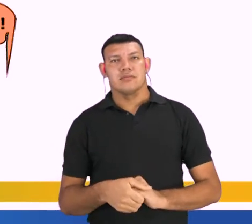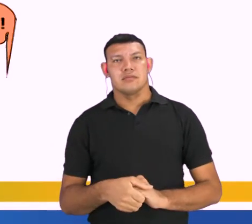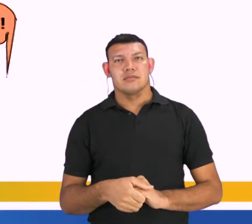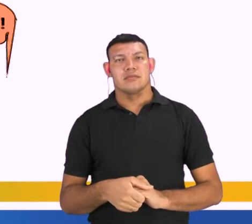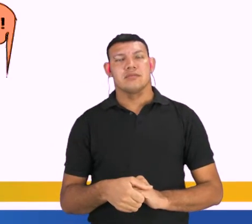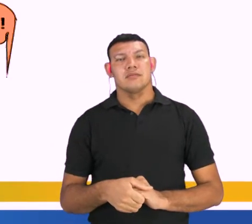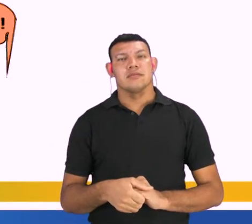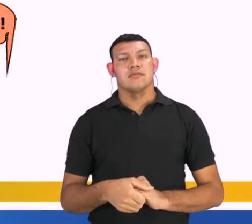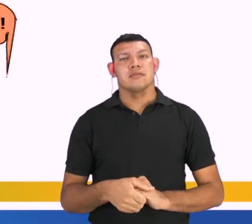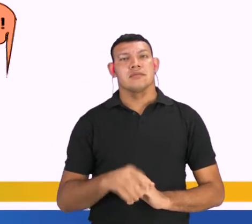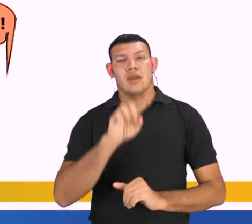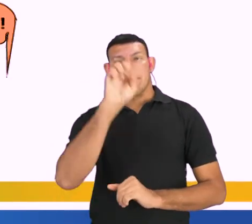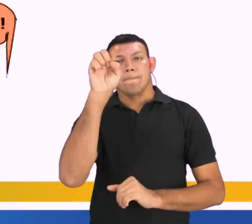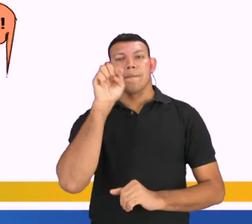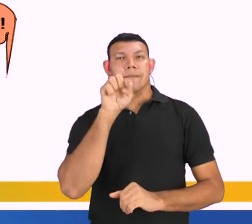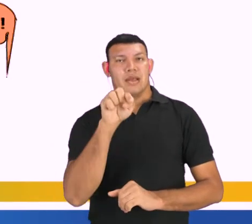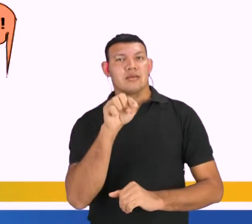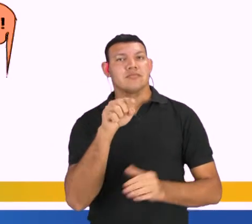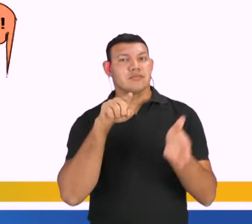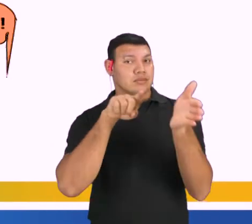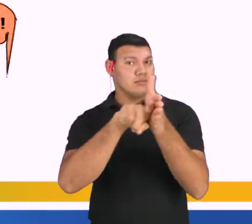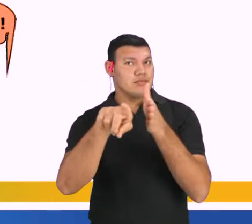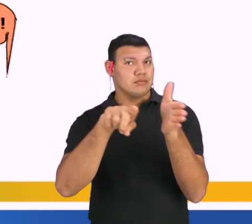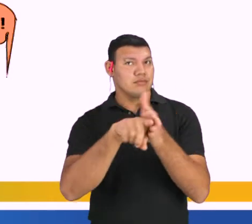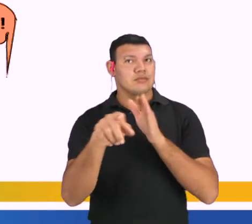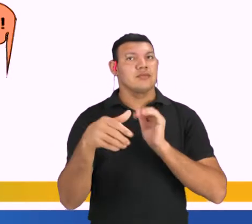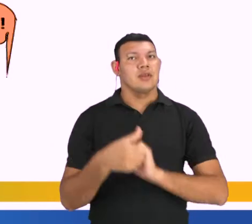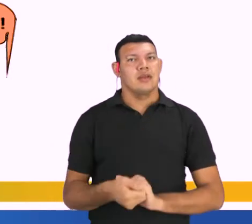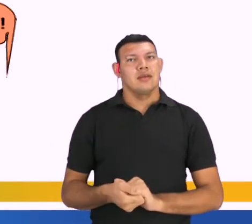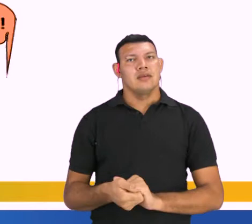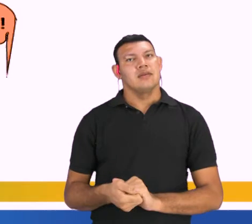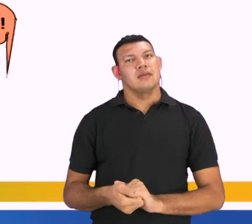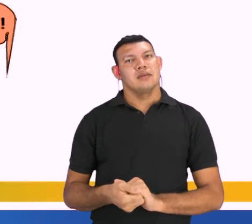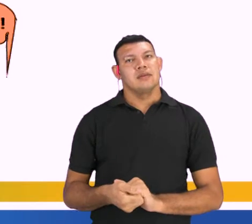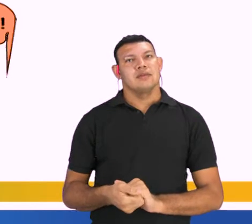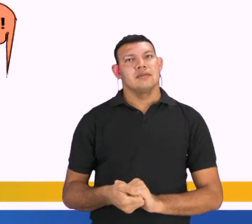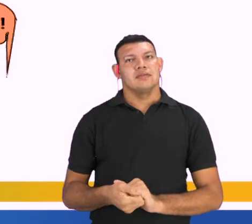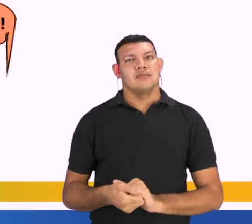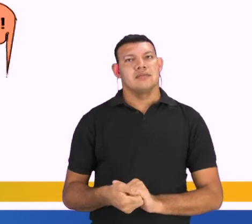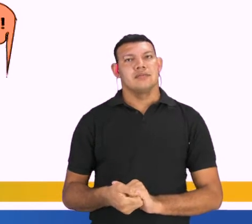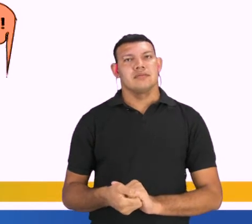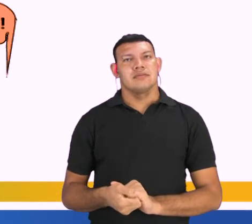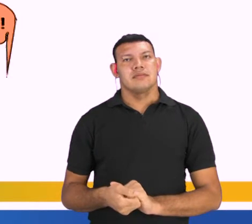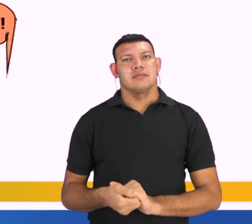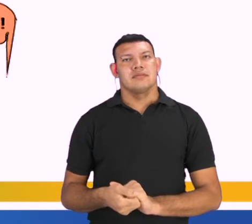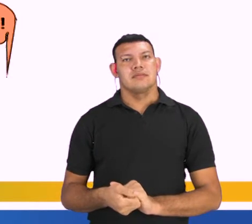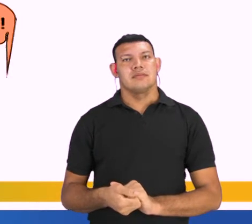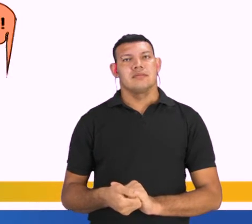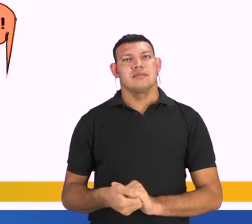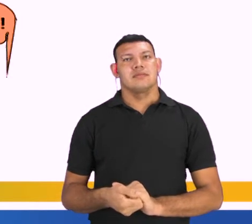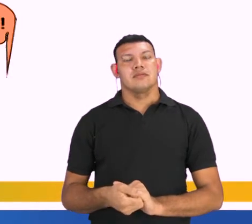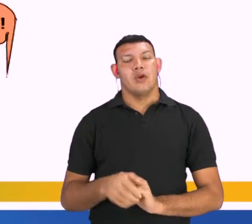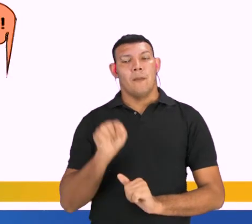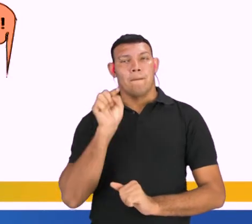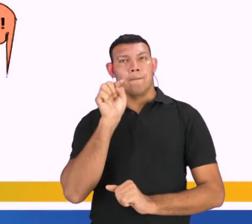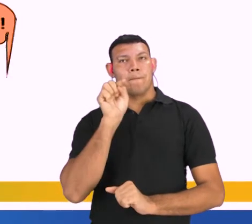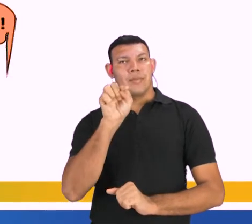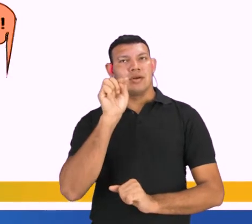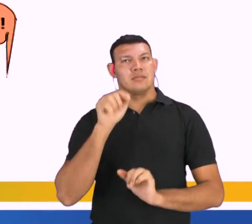bem, serve para fazer uma pergunta, interrogar alguém. E aí, assim como o